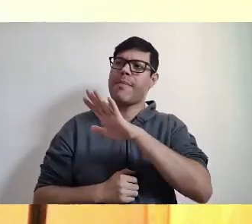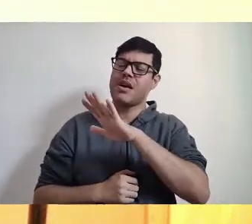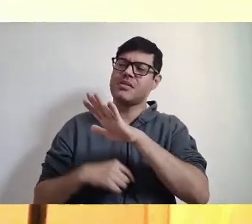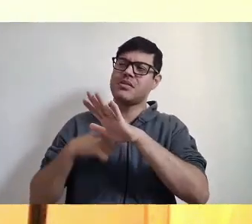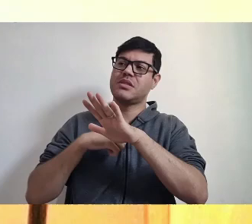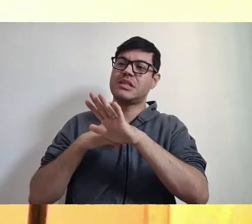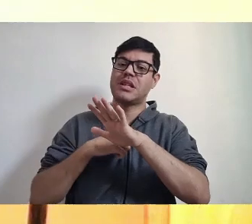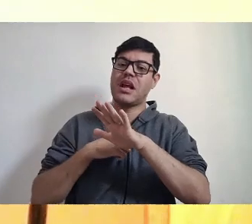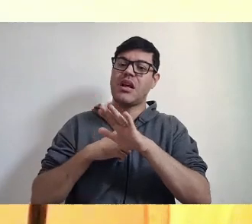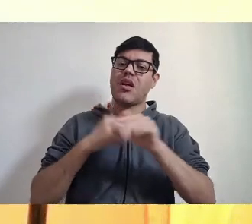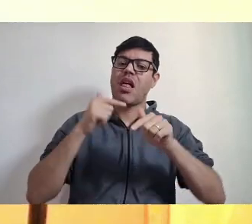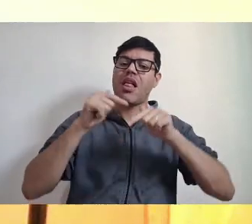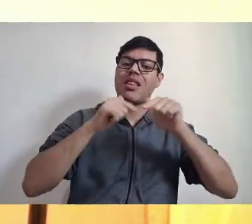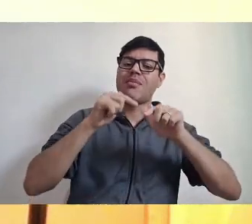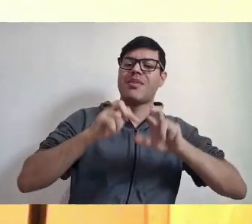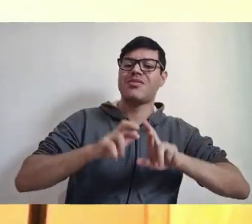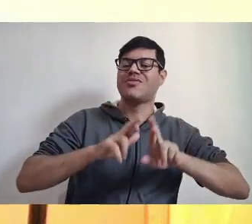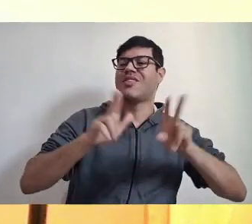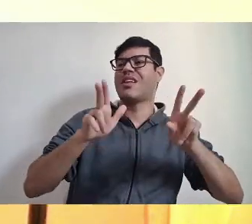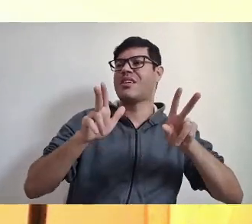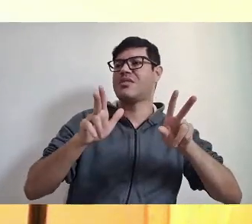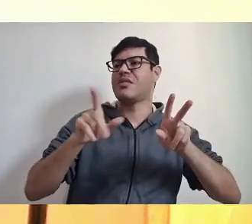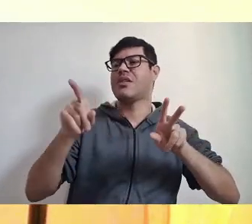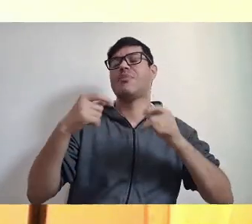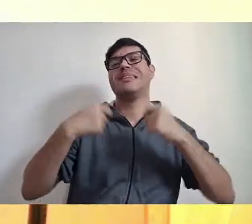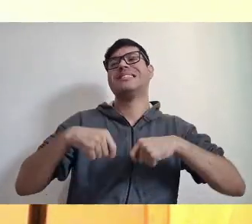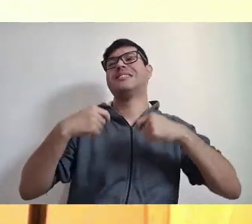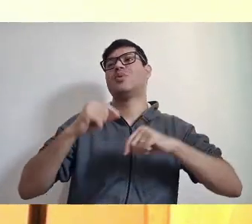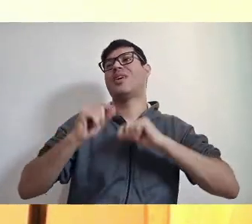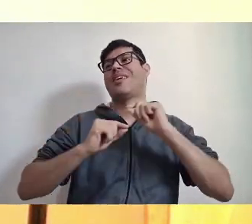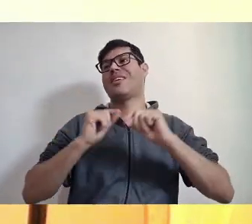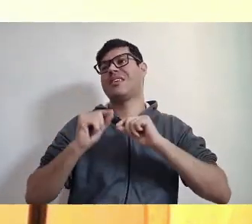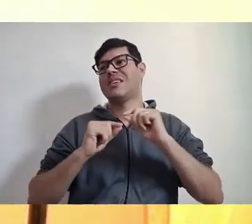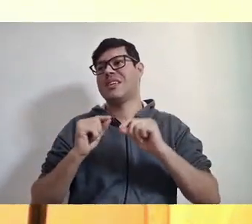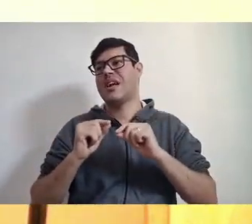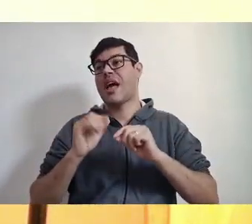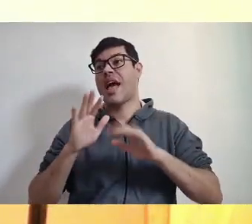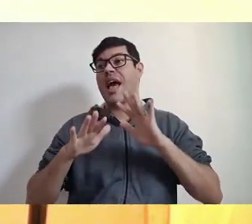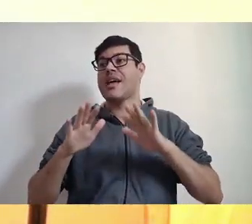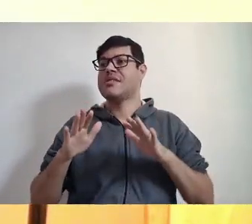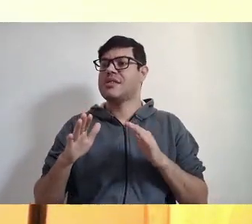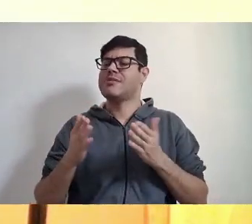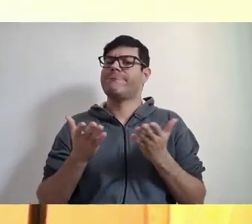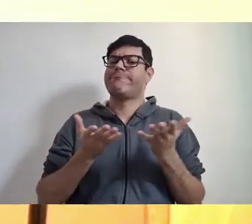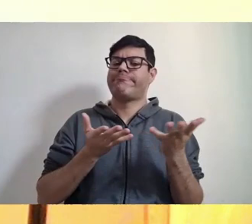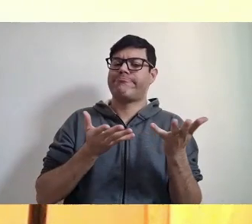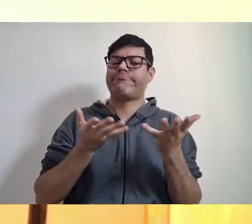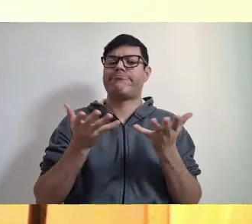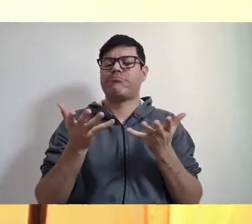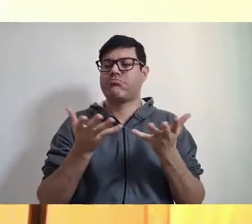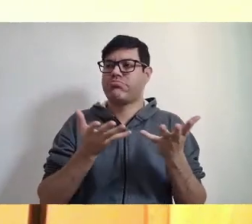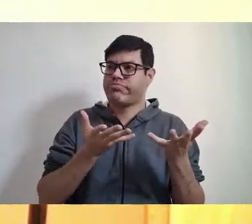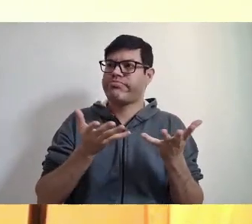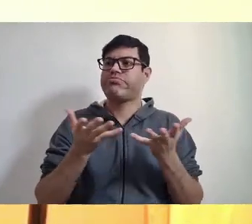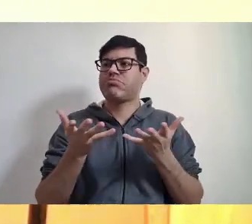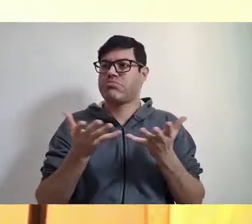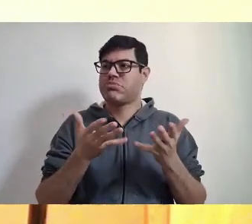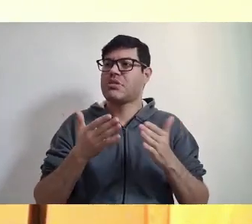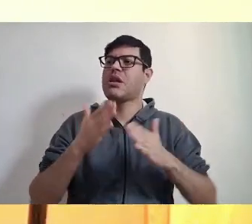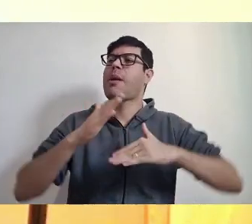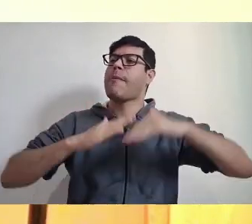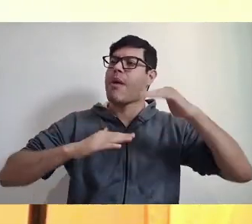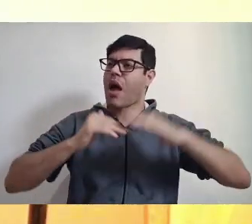bem diferenciado. Tem que ter aquela... Assim, um jogo de cintura, aquela prática